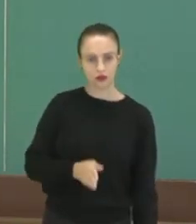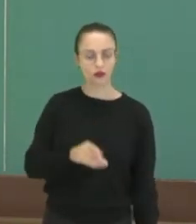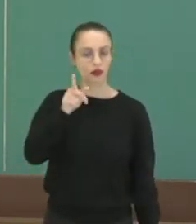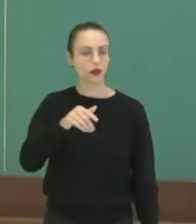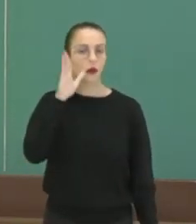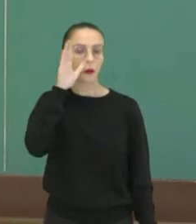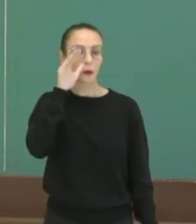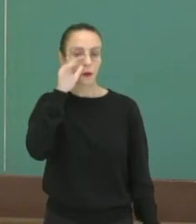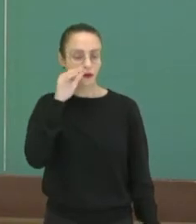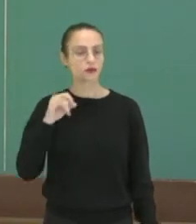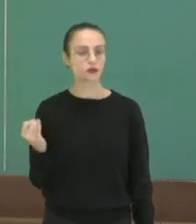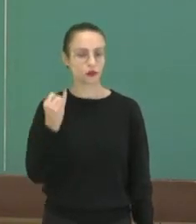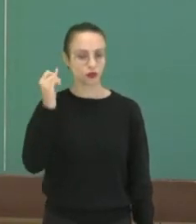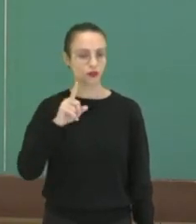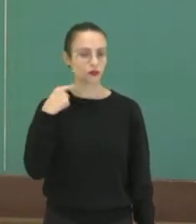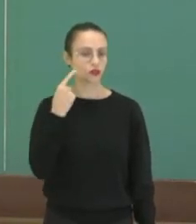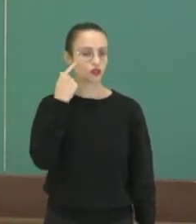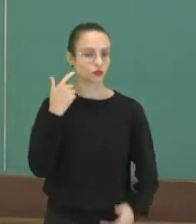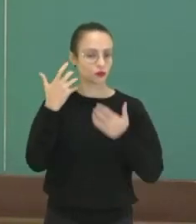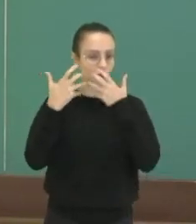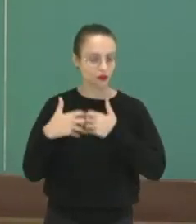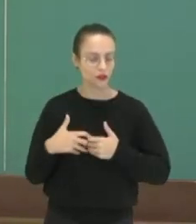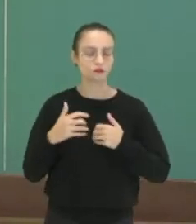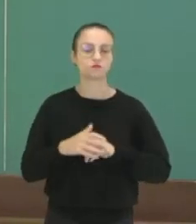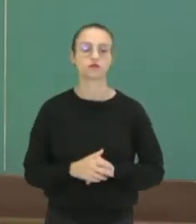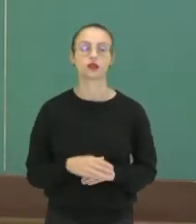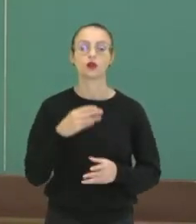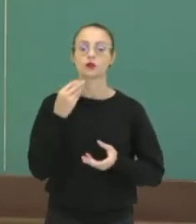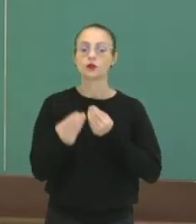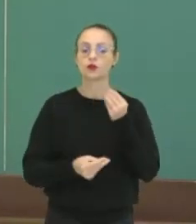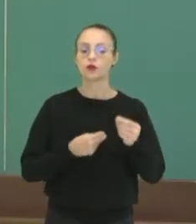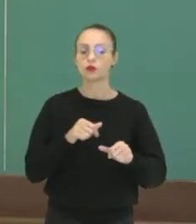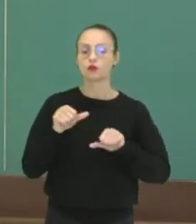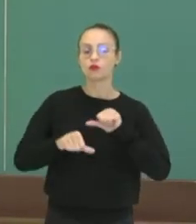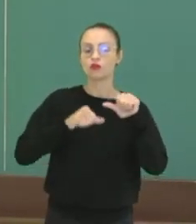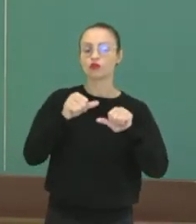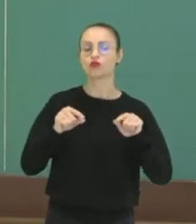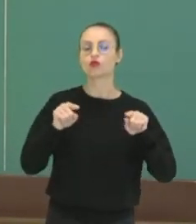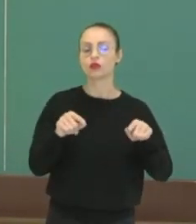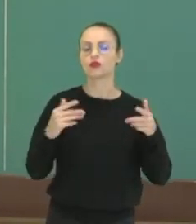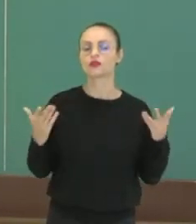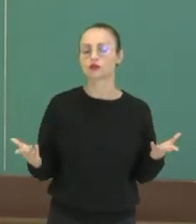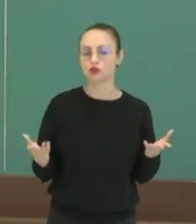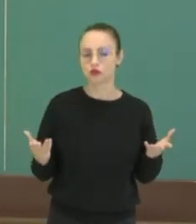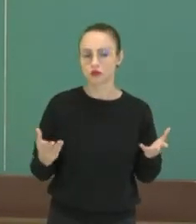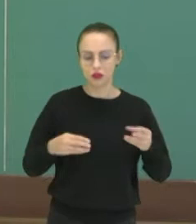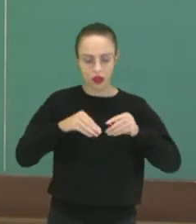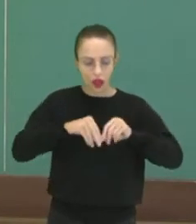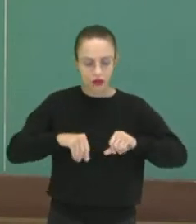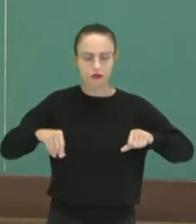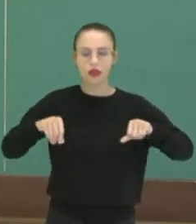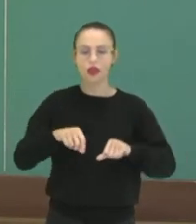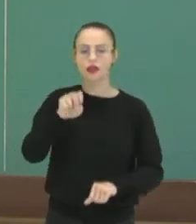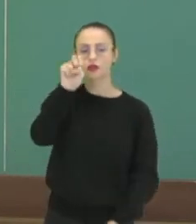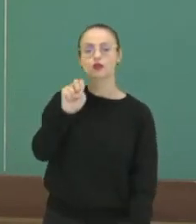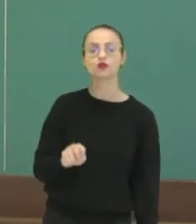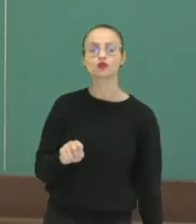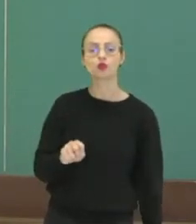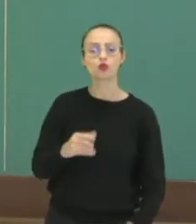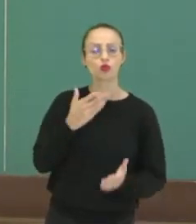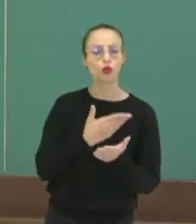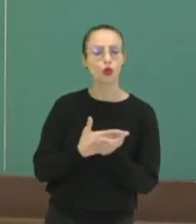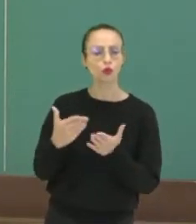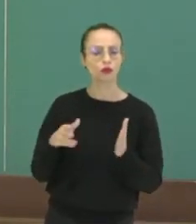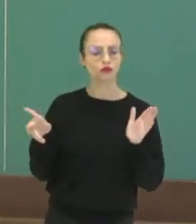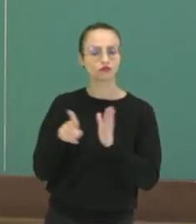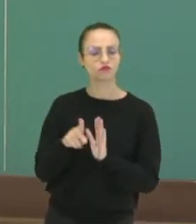ali bem importante para a gente pensar. E como é que mudou isso? Como é que as terras da região sul passaram a pertencer